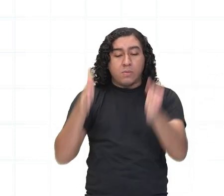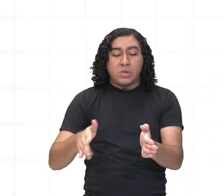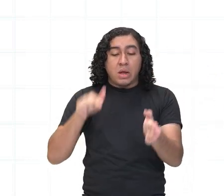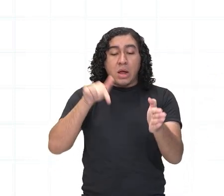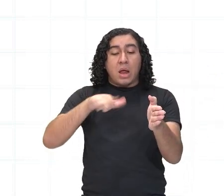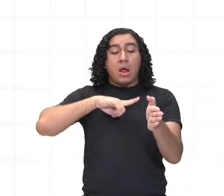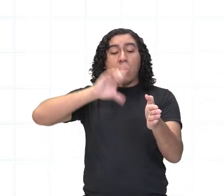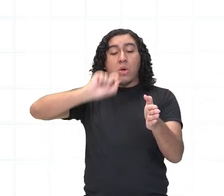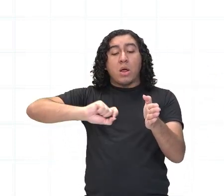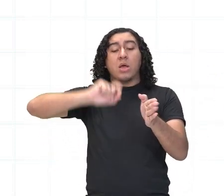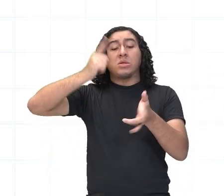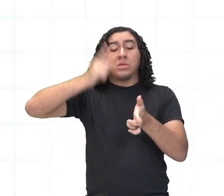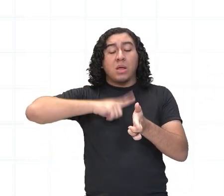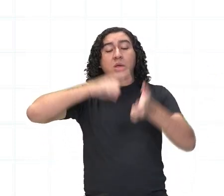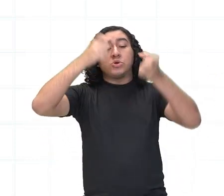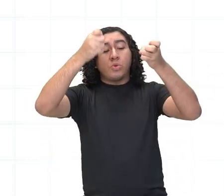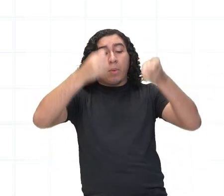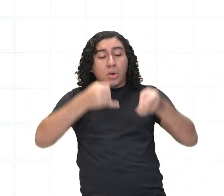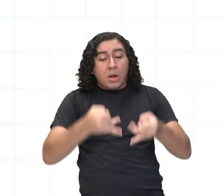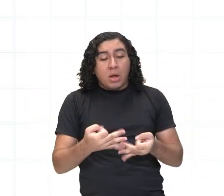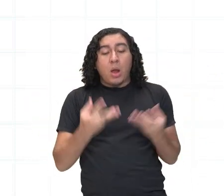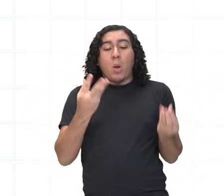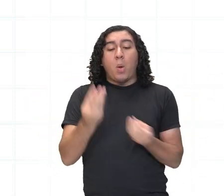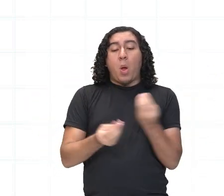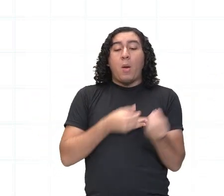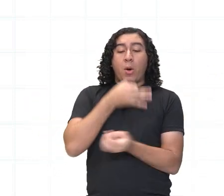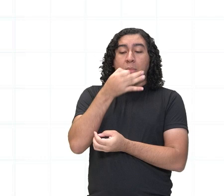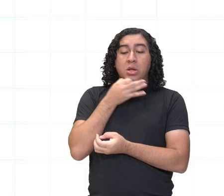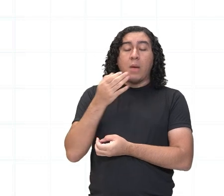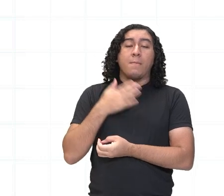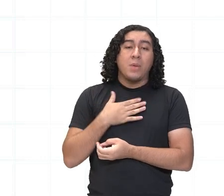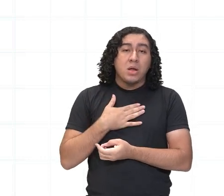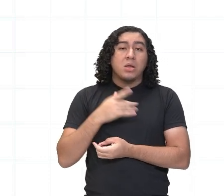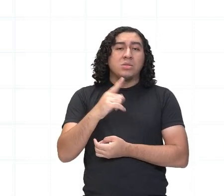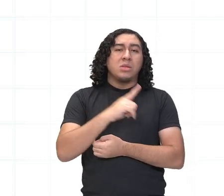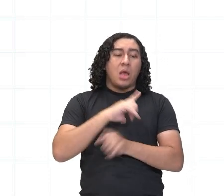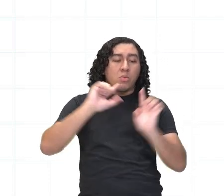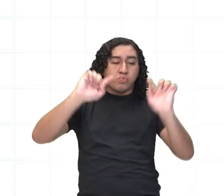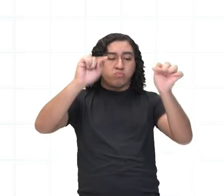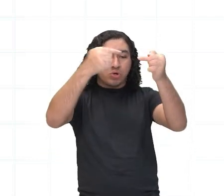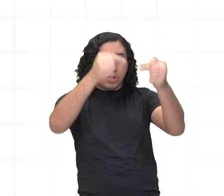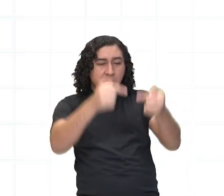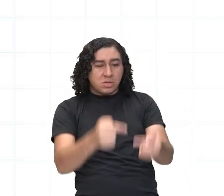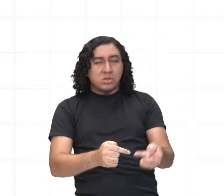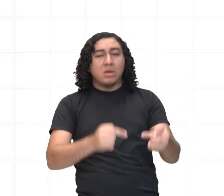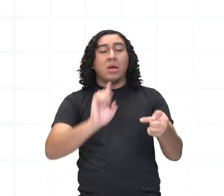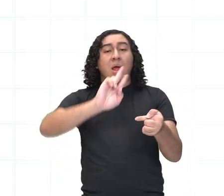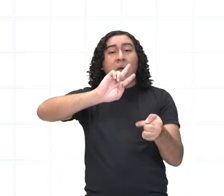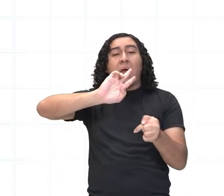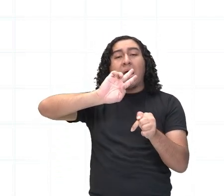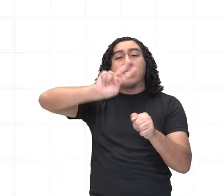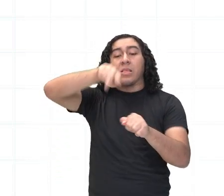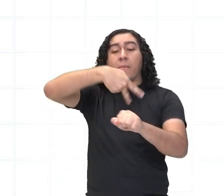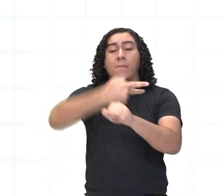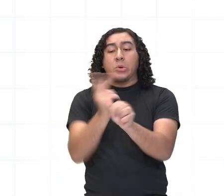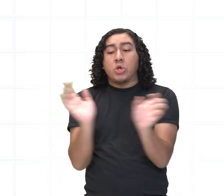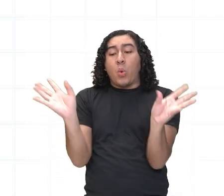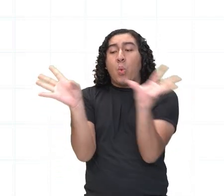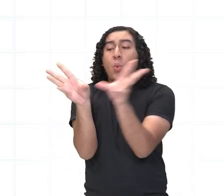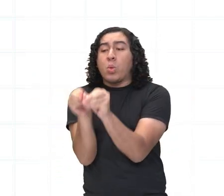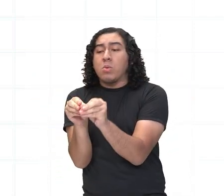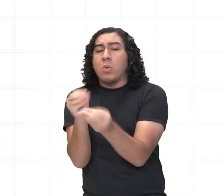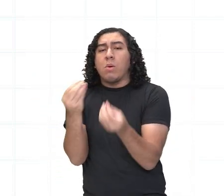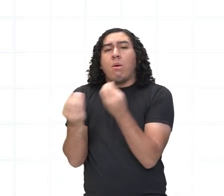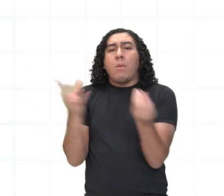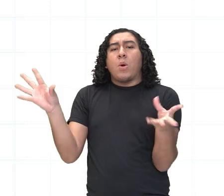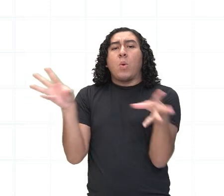estou defendendo ali a minha opinião, fazendo a minha argumentação. E o que é a minha conclusão em um artigo